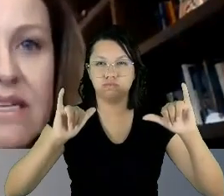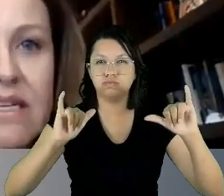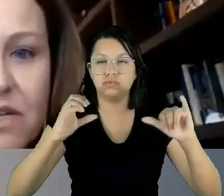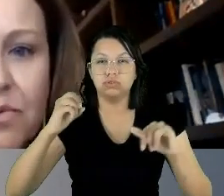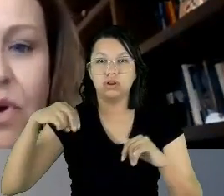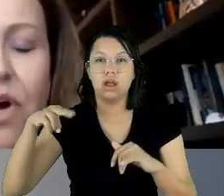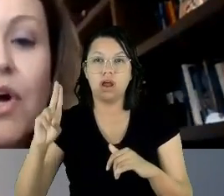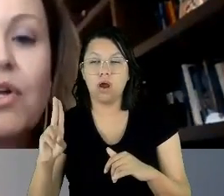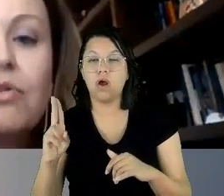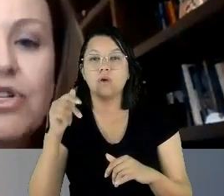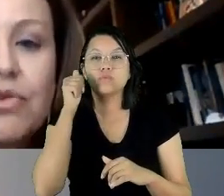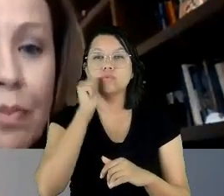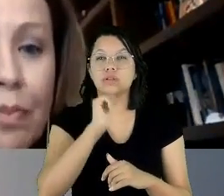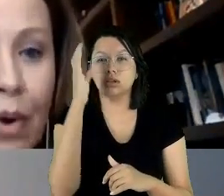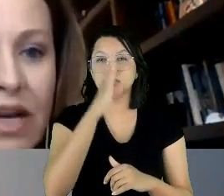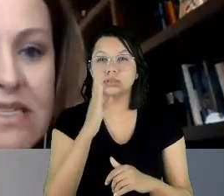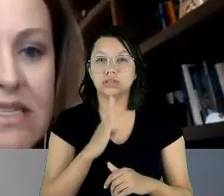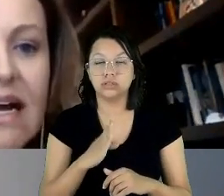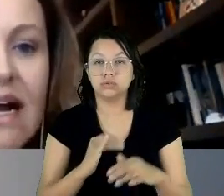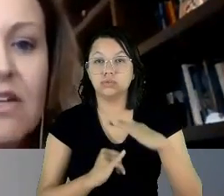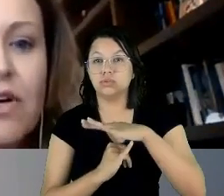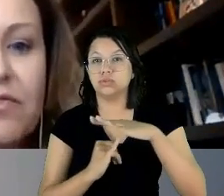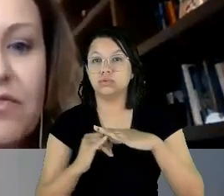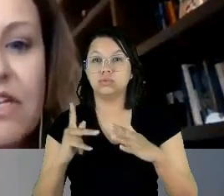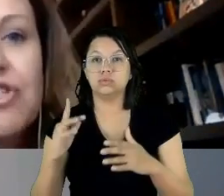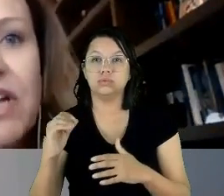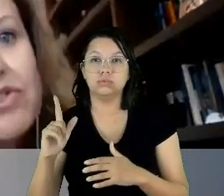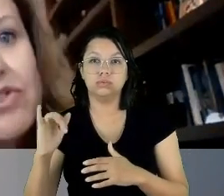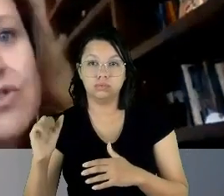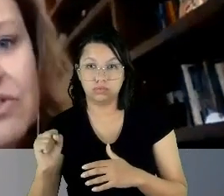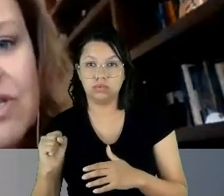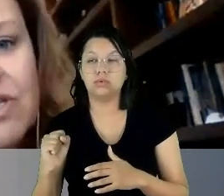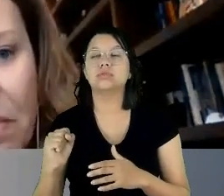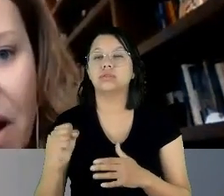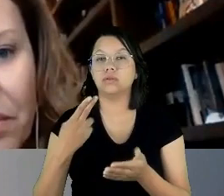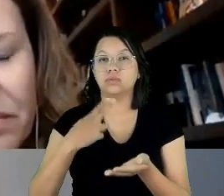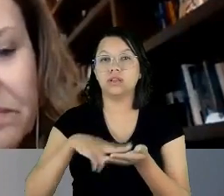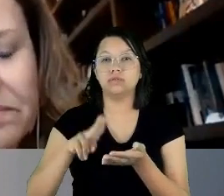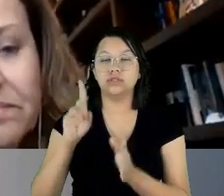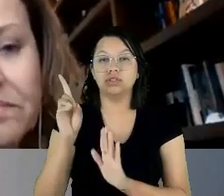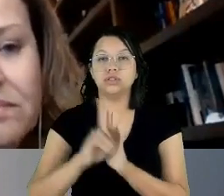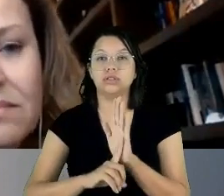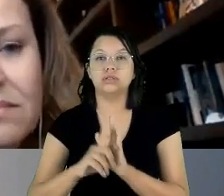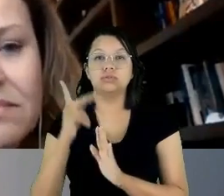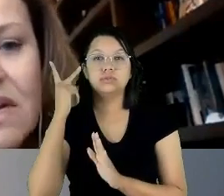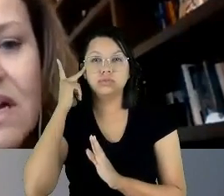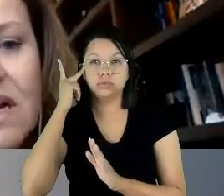Mulheres Brasil, do Instituto Polis e da Cartografia de Direitos Humanos de São Paulo.